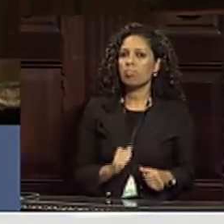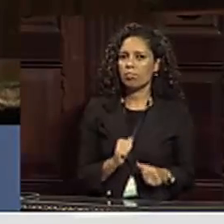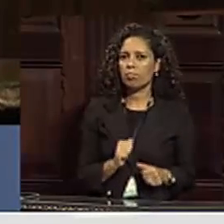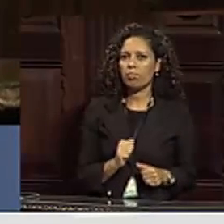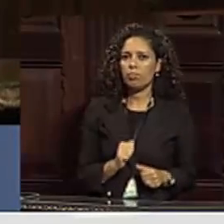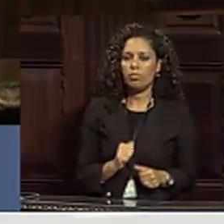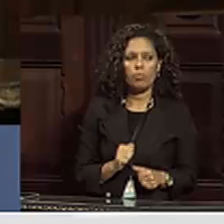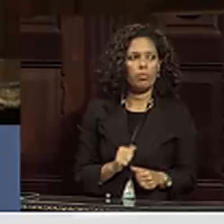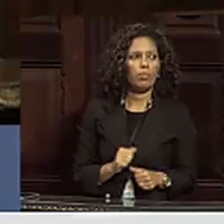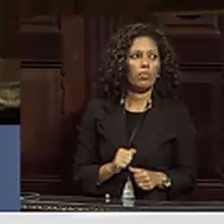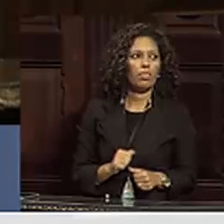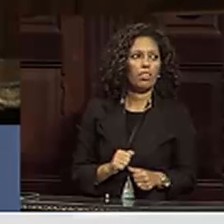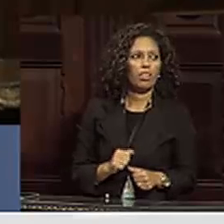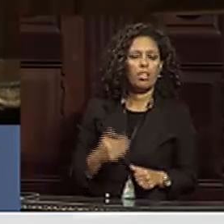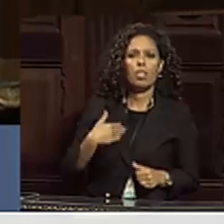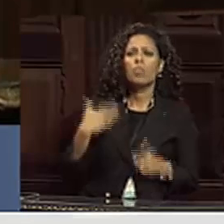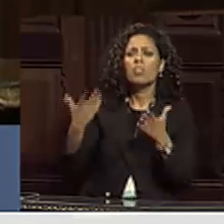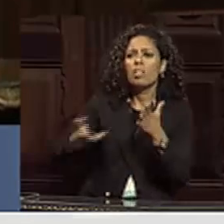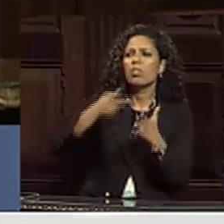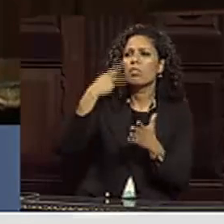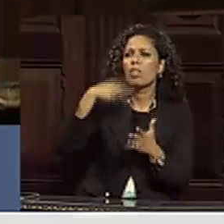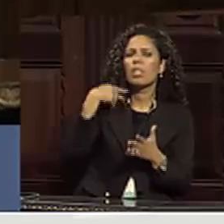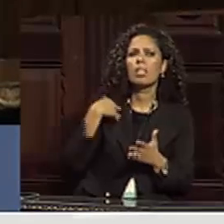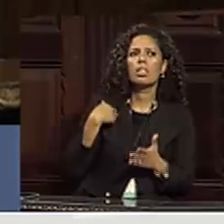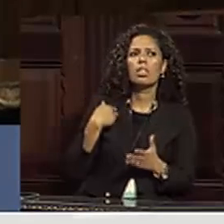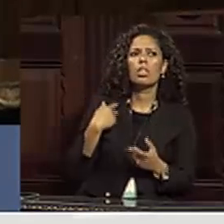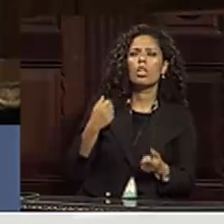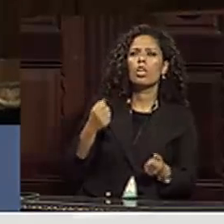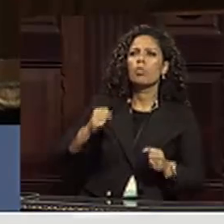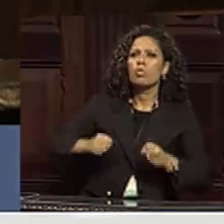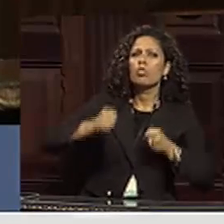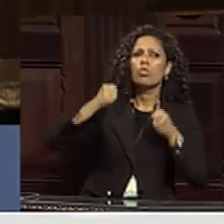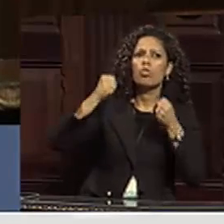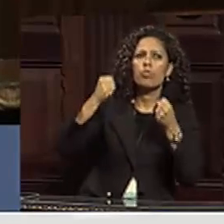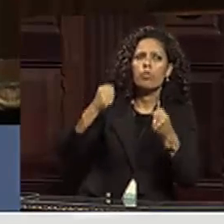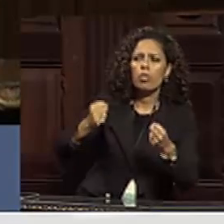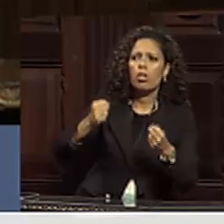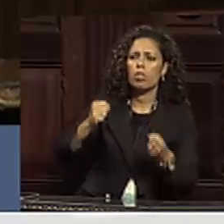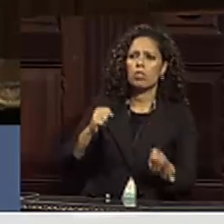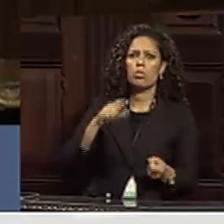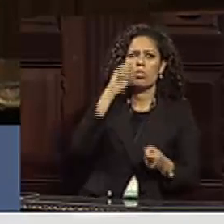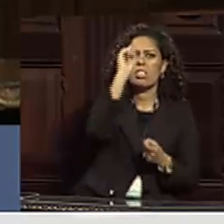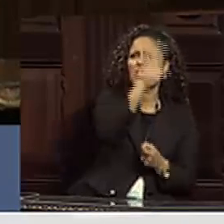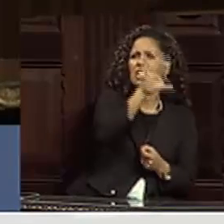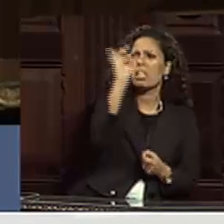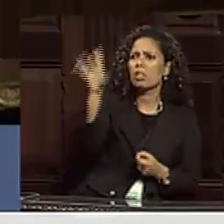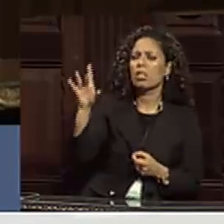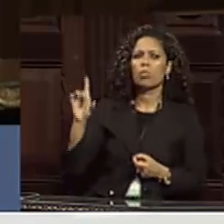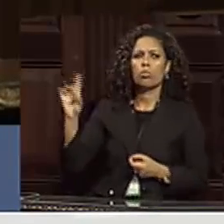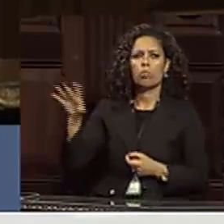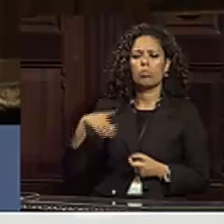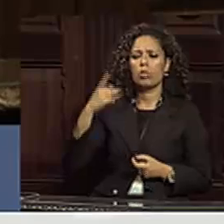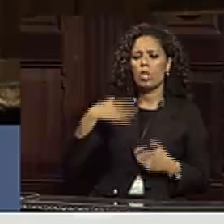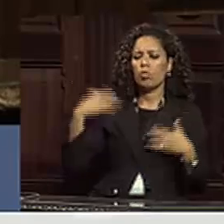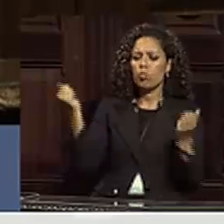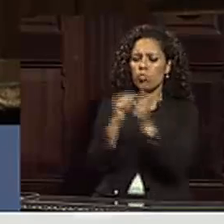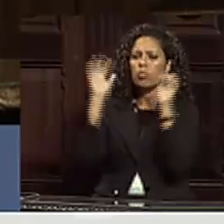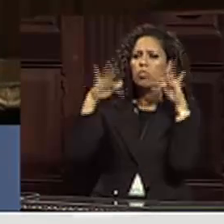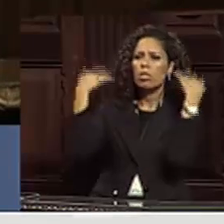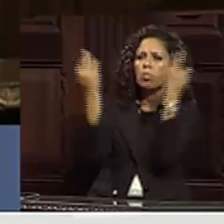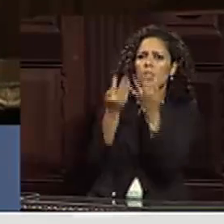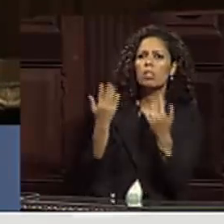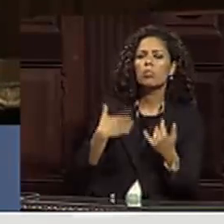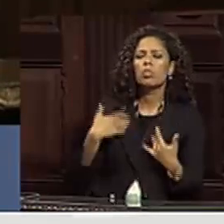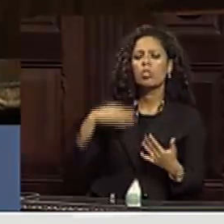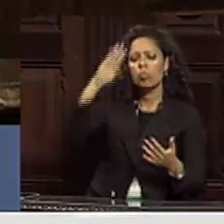que conto muito com vocês. Eu e a minha família e os meus amigos contamos com vocês para nos ajudar